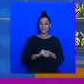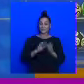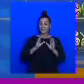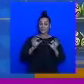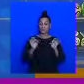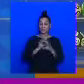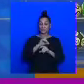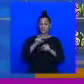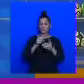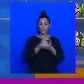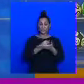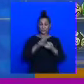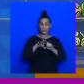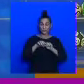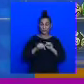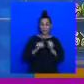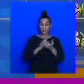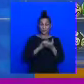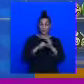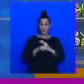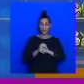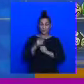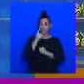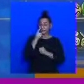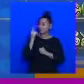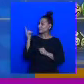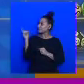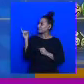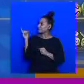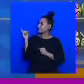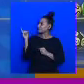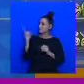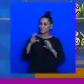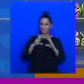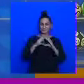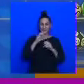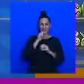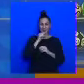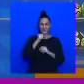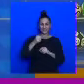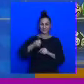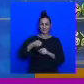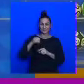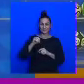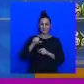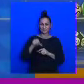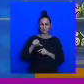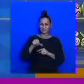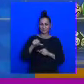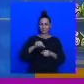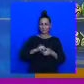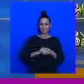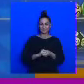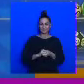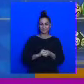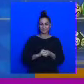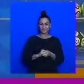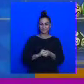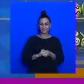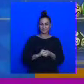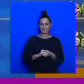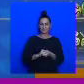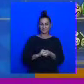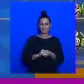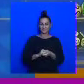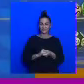Já realizamos os sorteios da quina, do Super 7, da Loto Mania e agora Loto Fácil. Bola laranja, 09. Laranja,